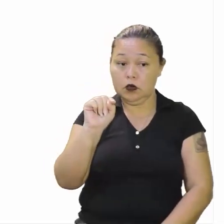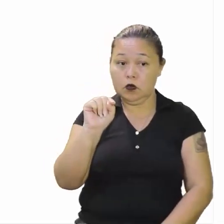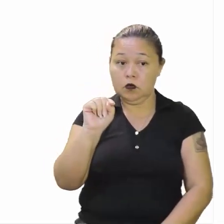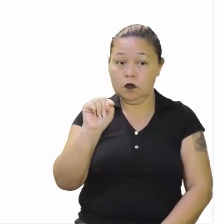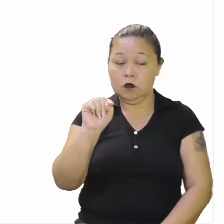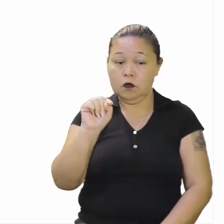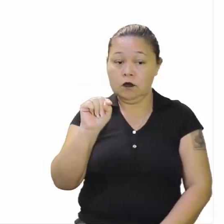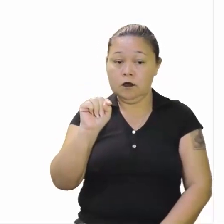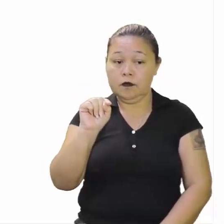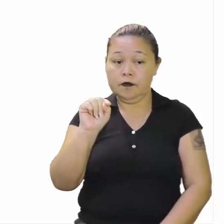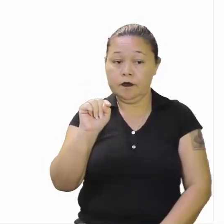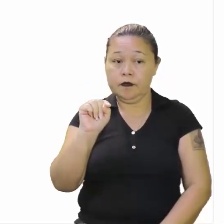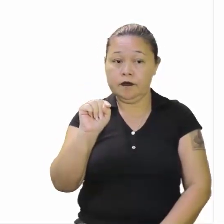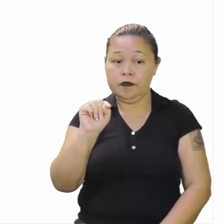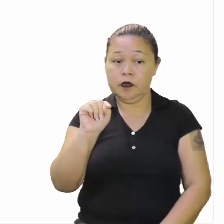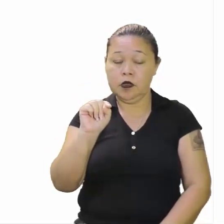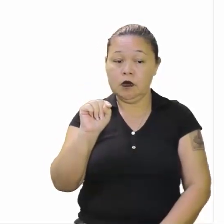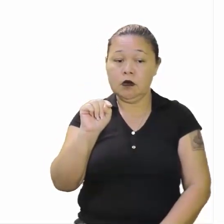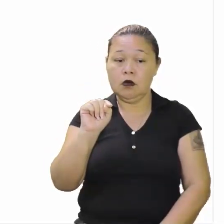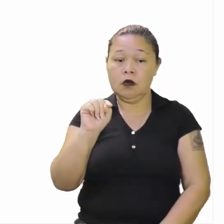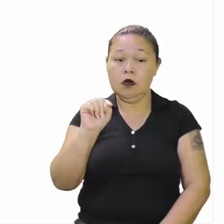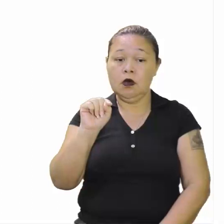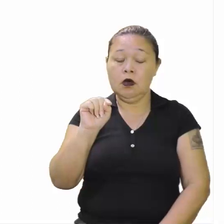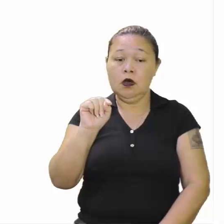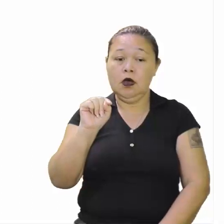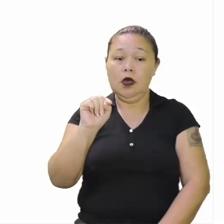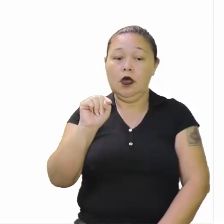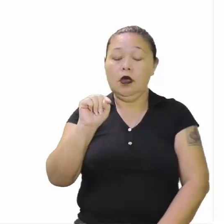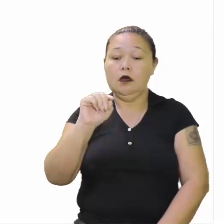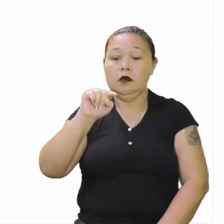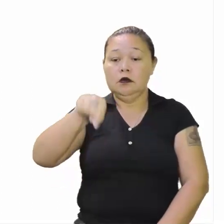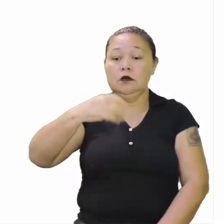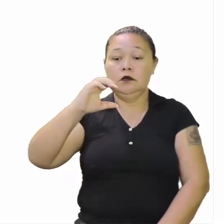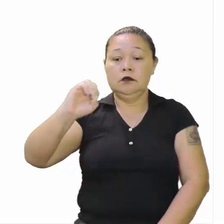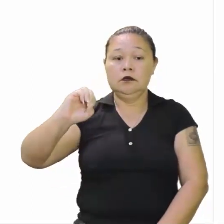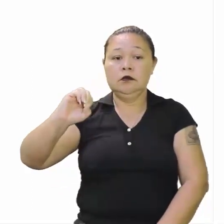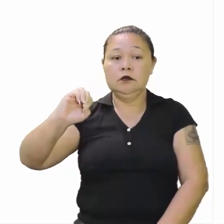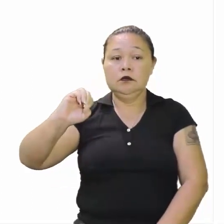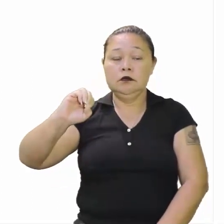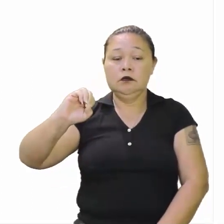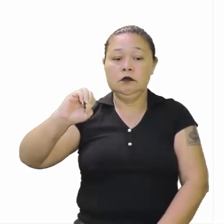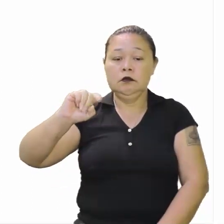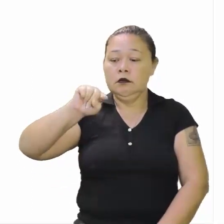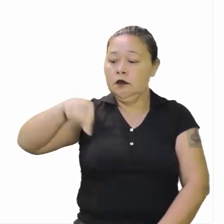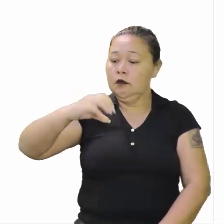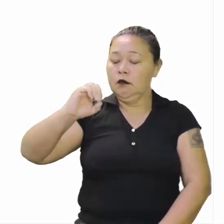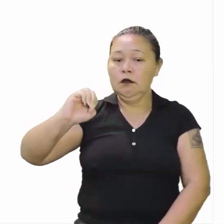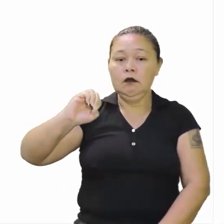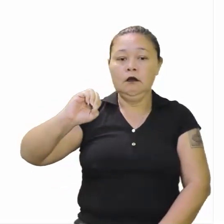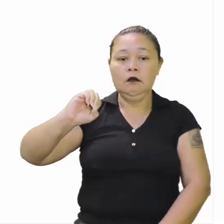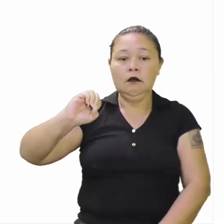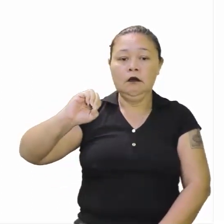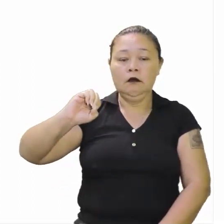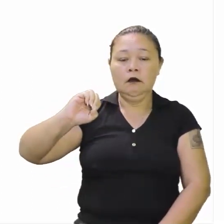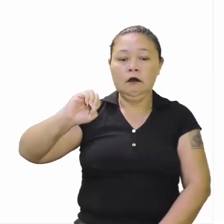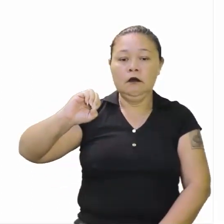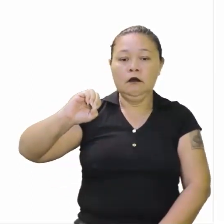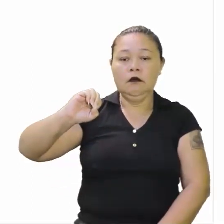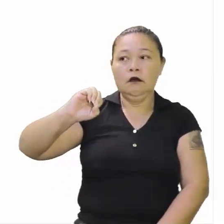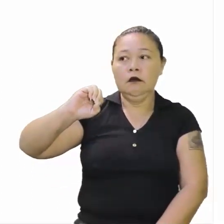mil é como se você tivesse 41 mil,0.